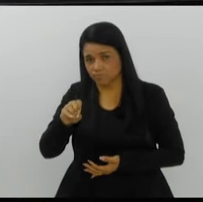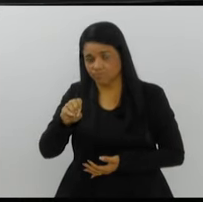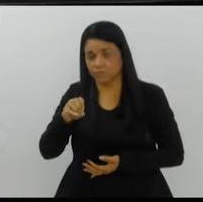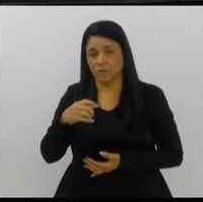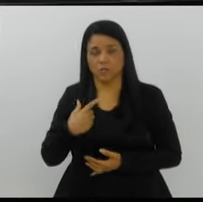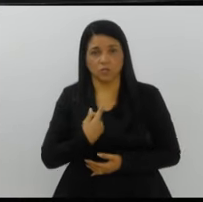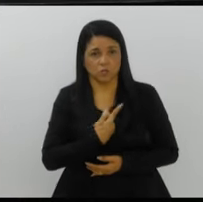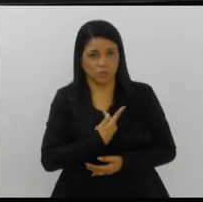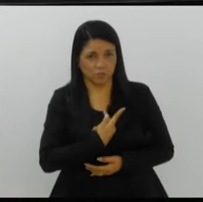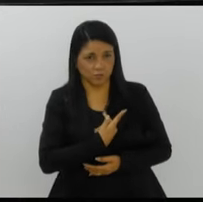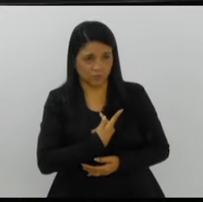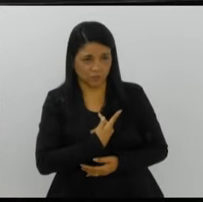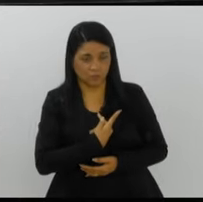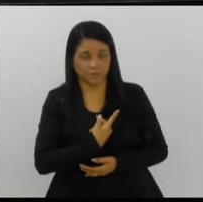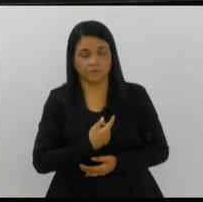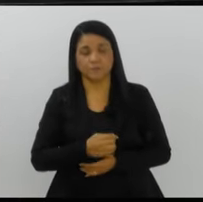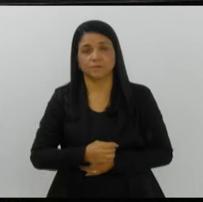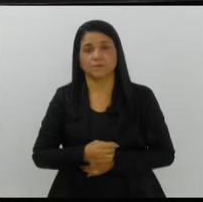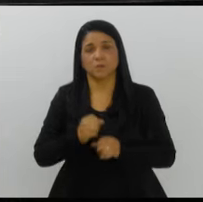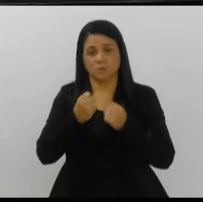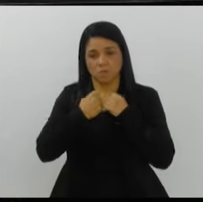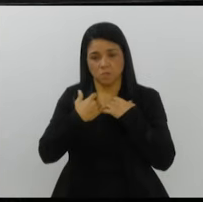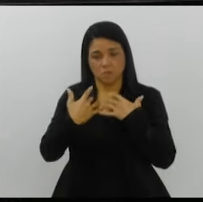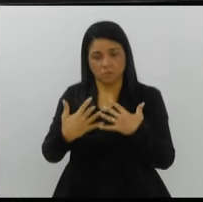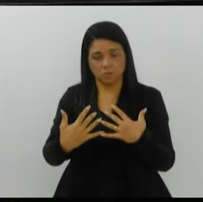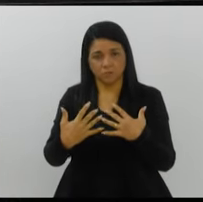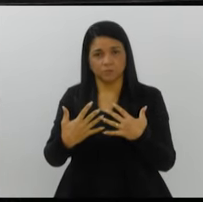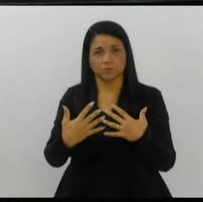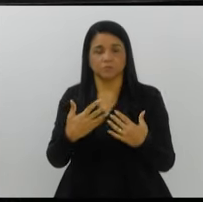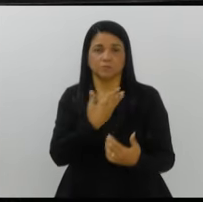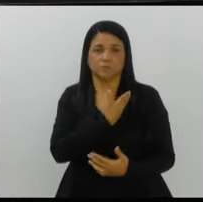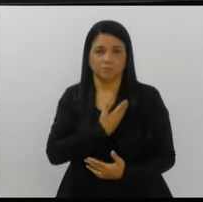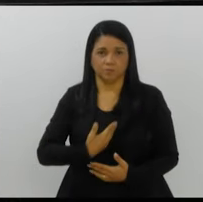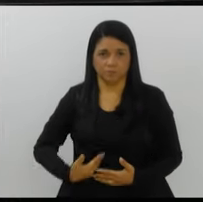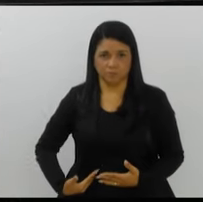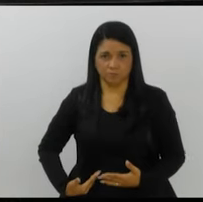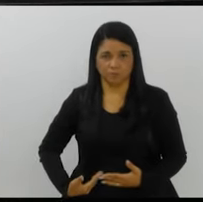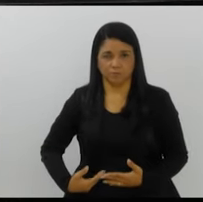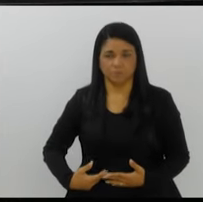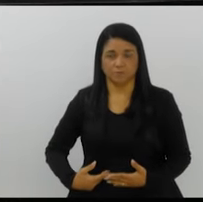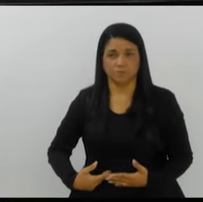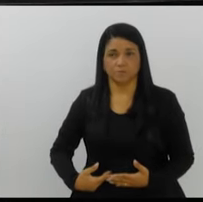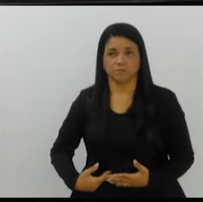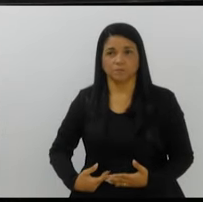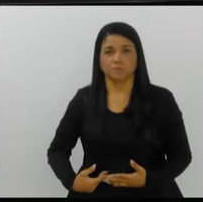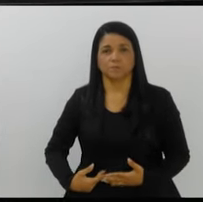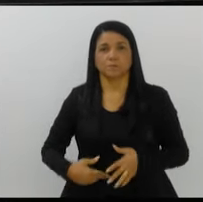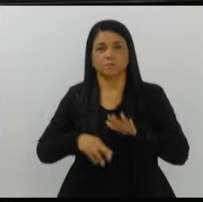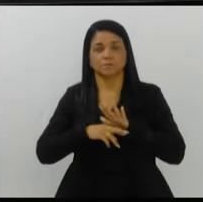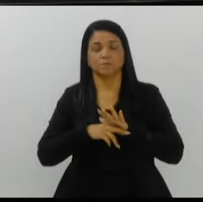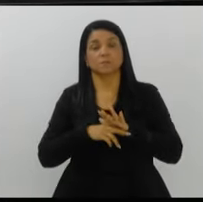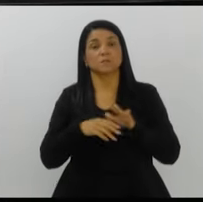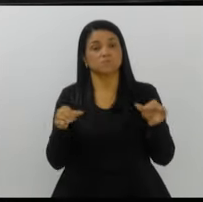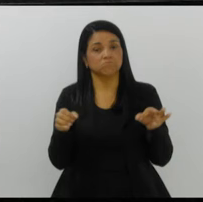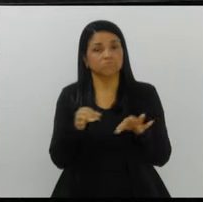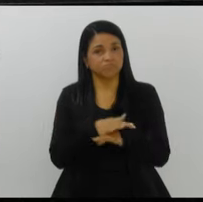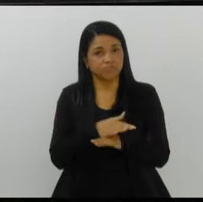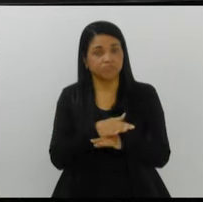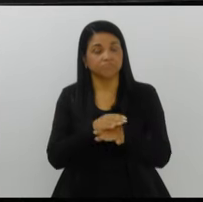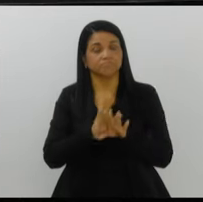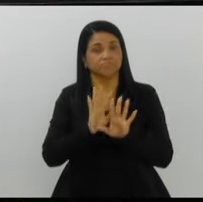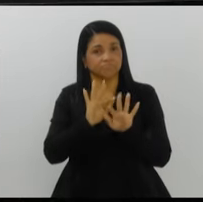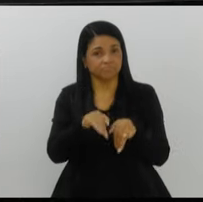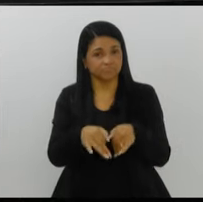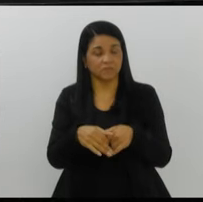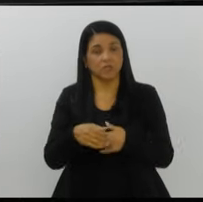presidimos uma audiência pública que se concluiu às 14